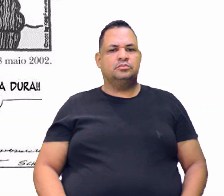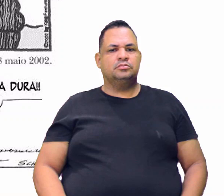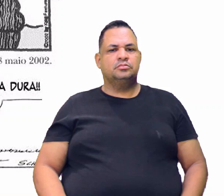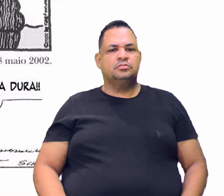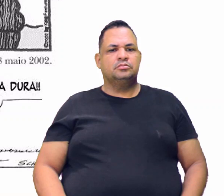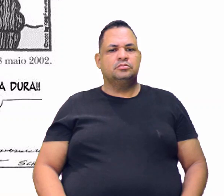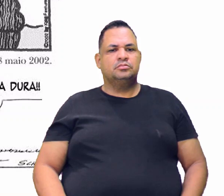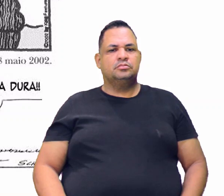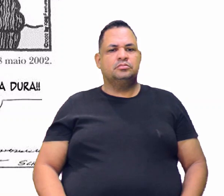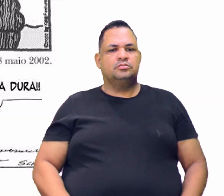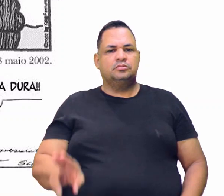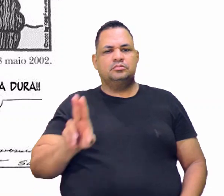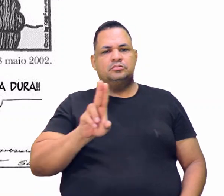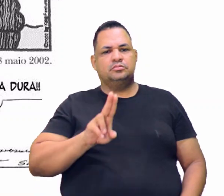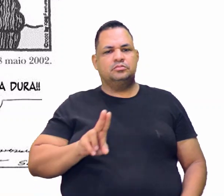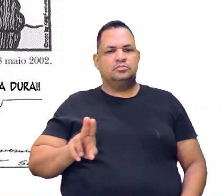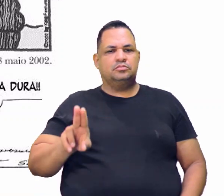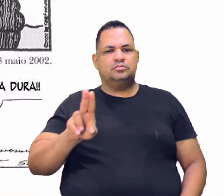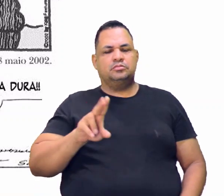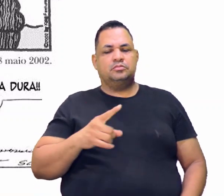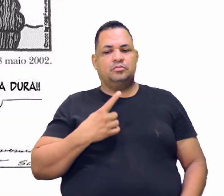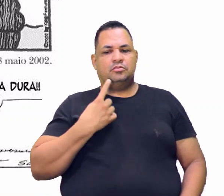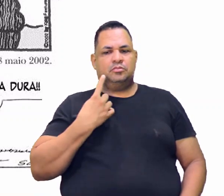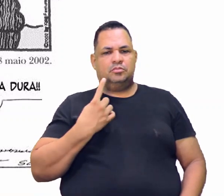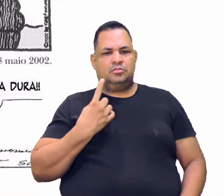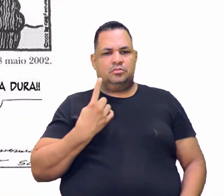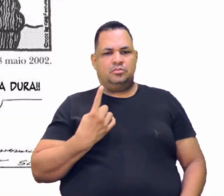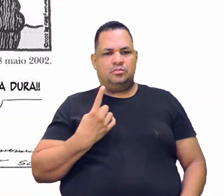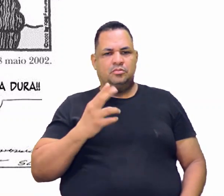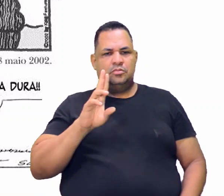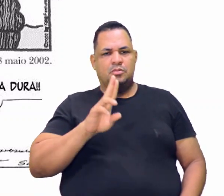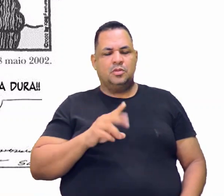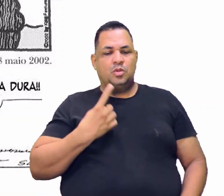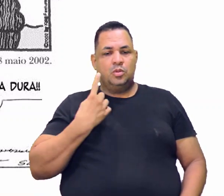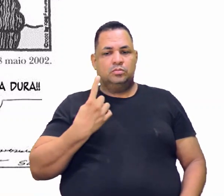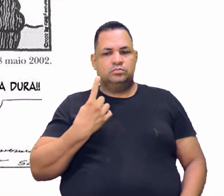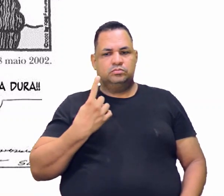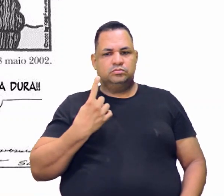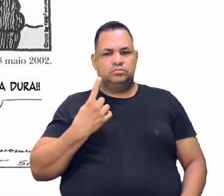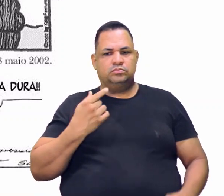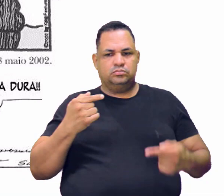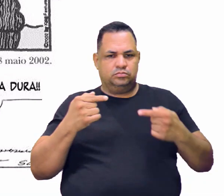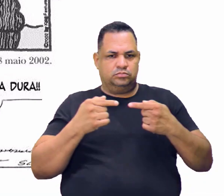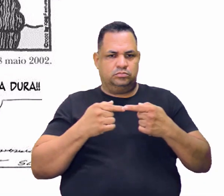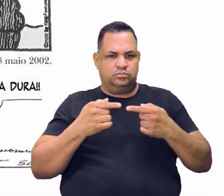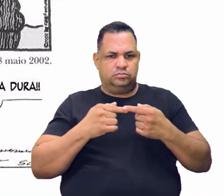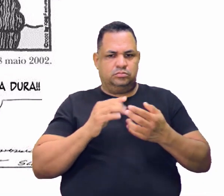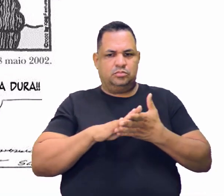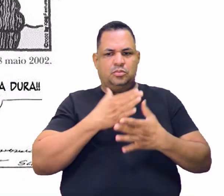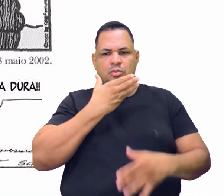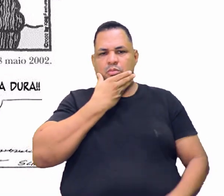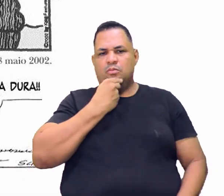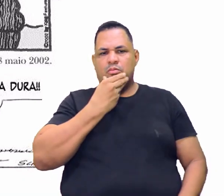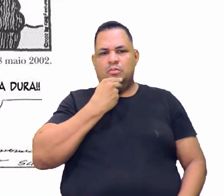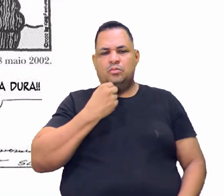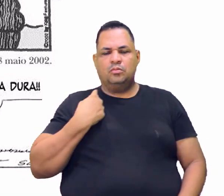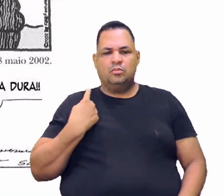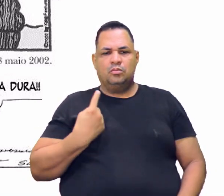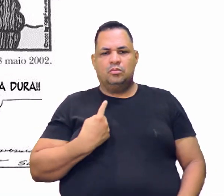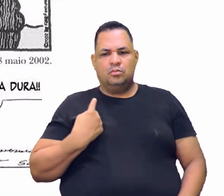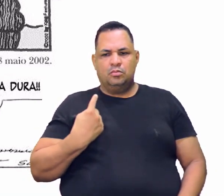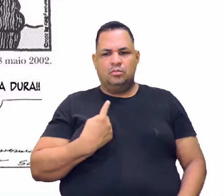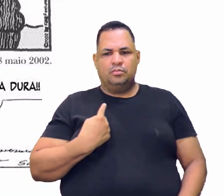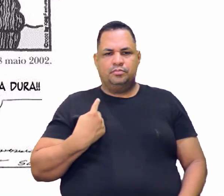Castelo, usou o quê? Um determinante. Então, usou um determinante, o quê? Masculino, está